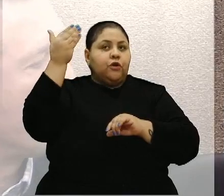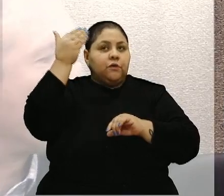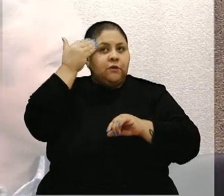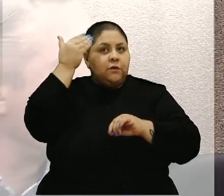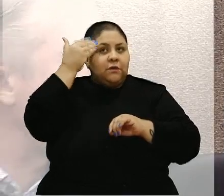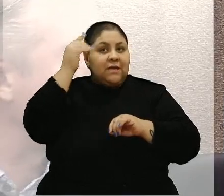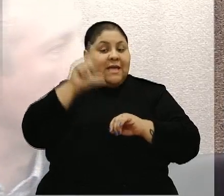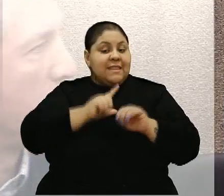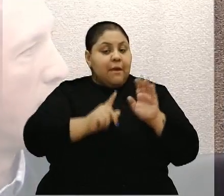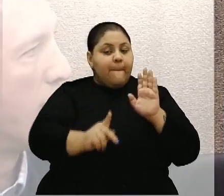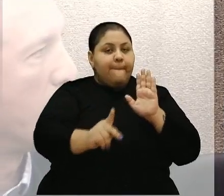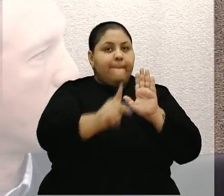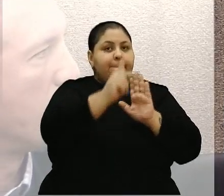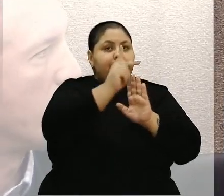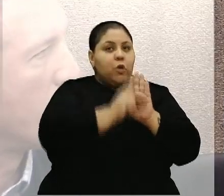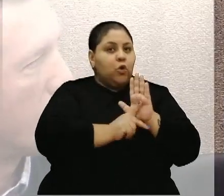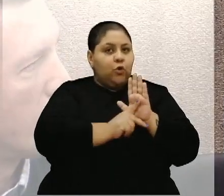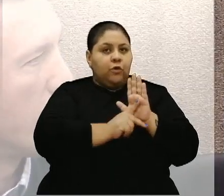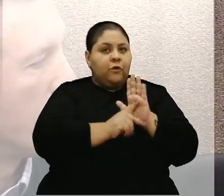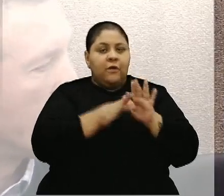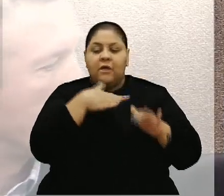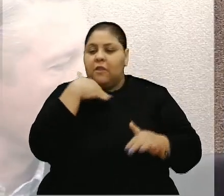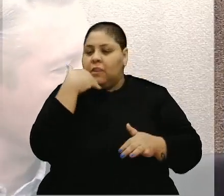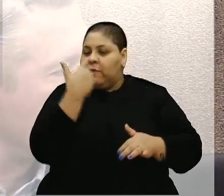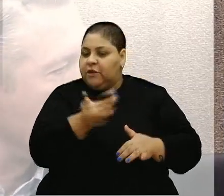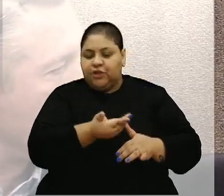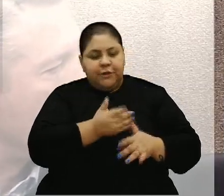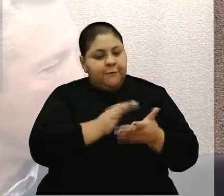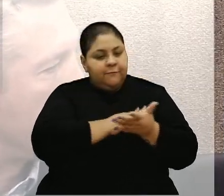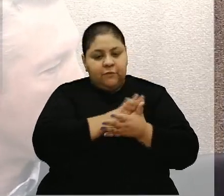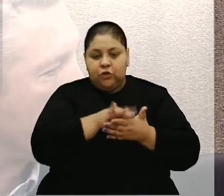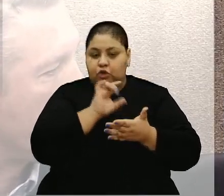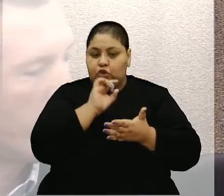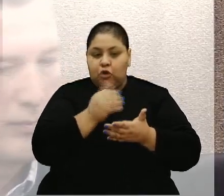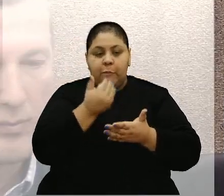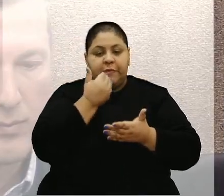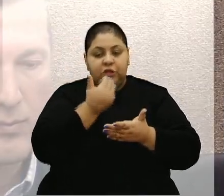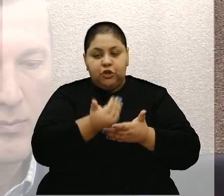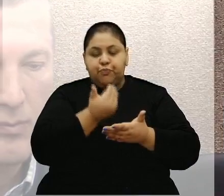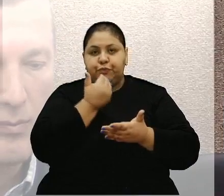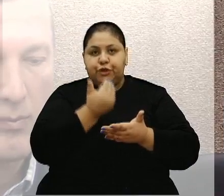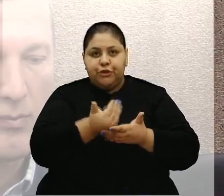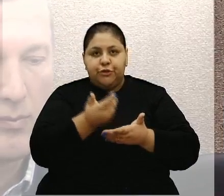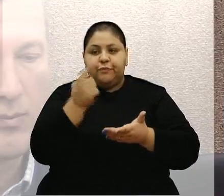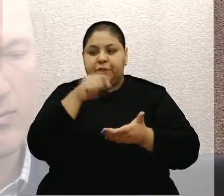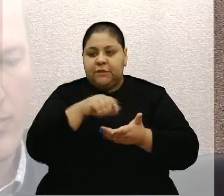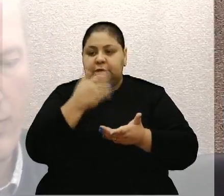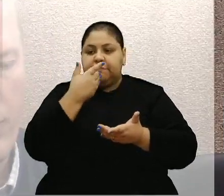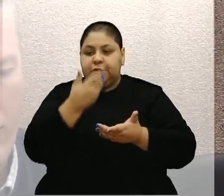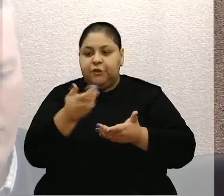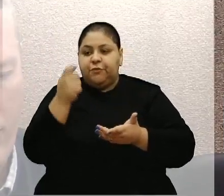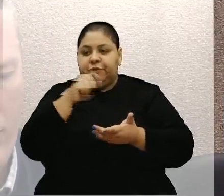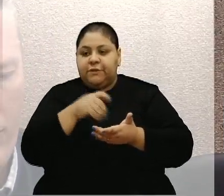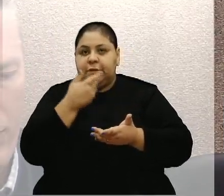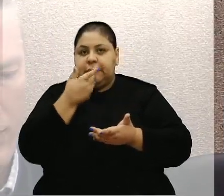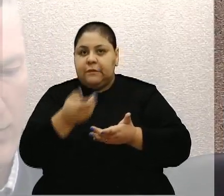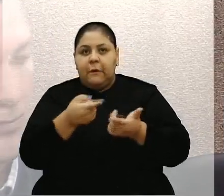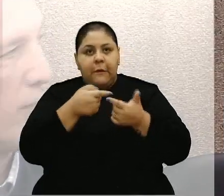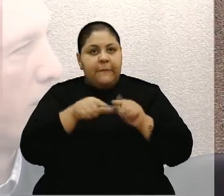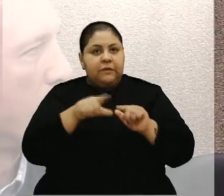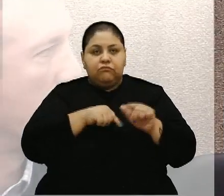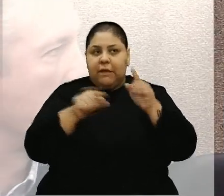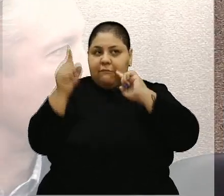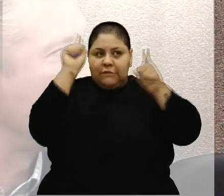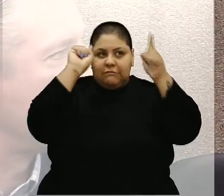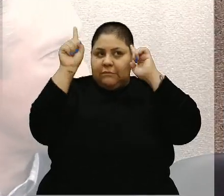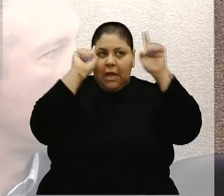ter projeto. Não adianta nada só pedir, precisar, mas não ter ideia, não ter